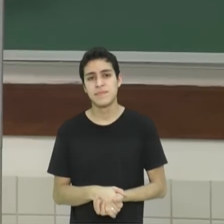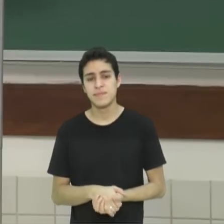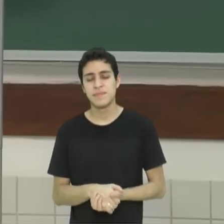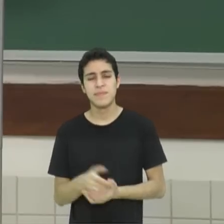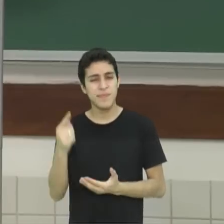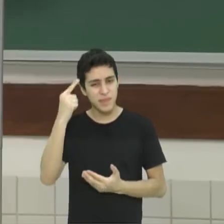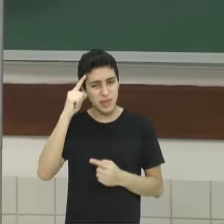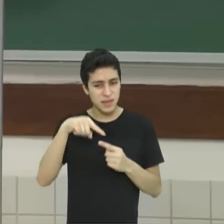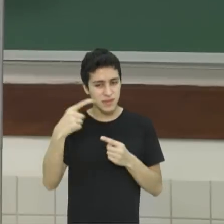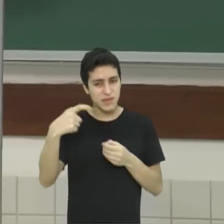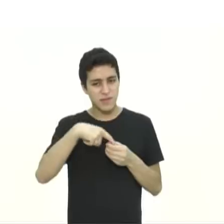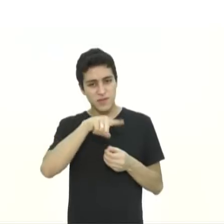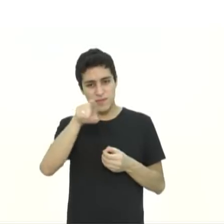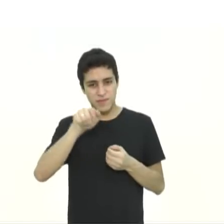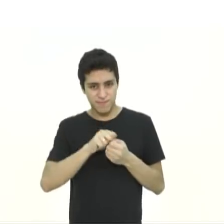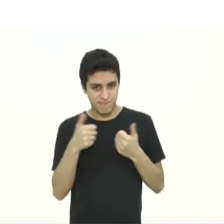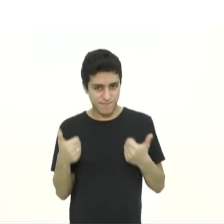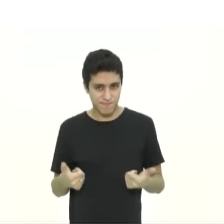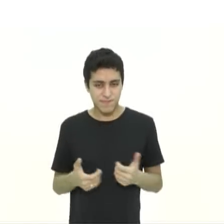eu já volto com vocês.